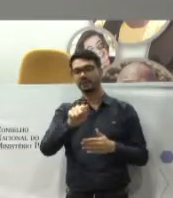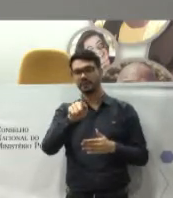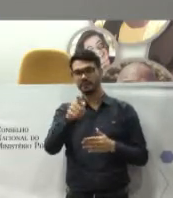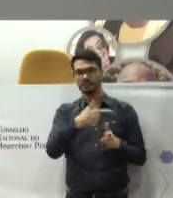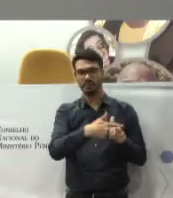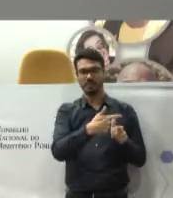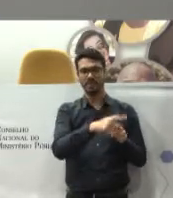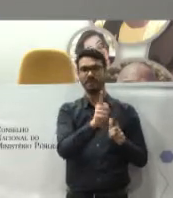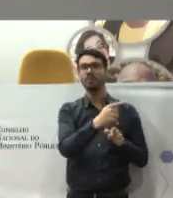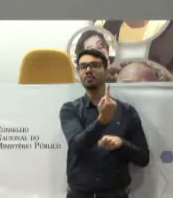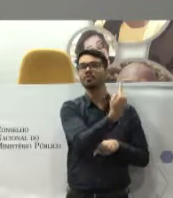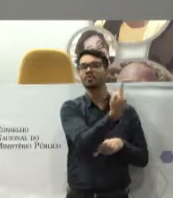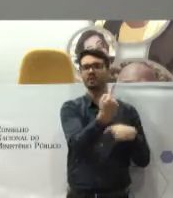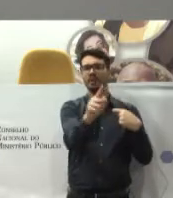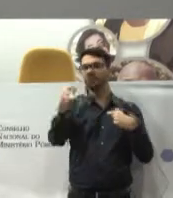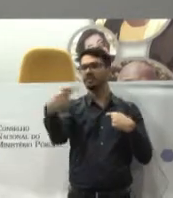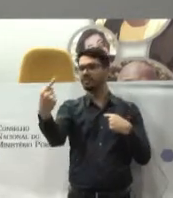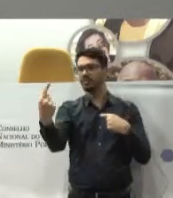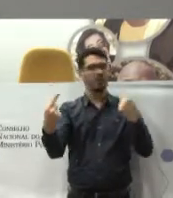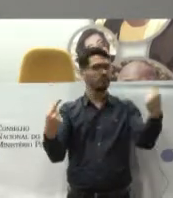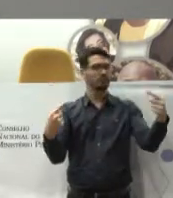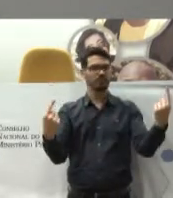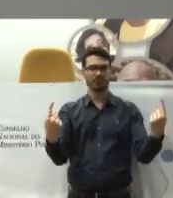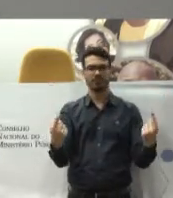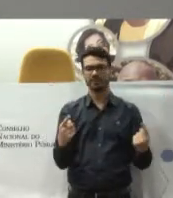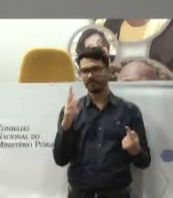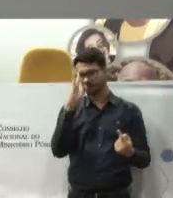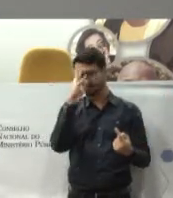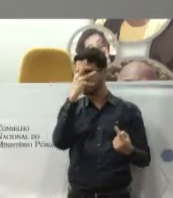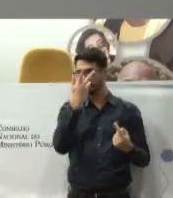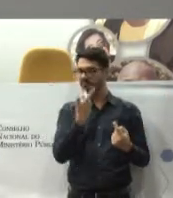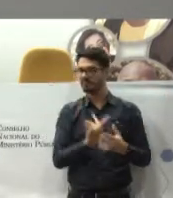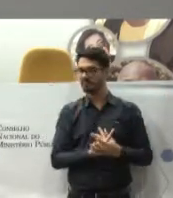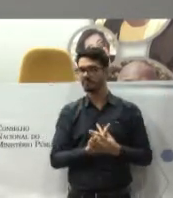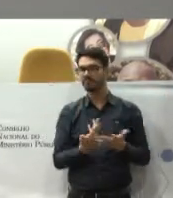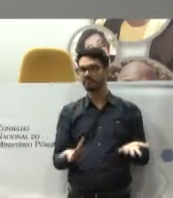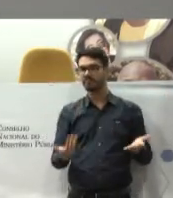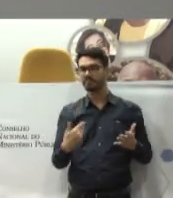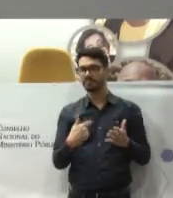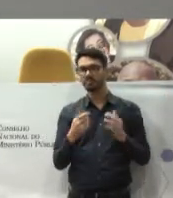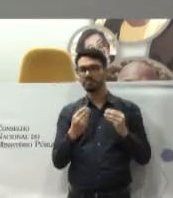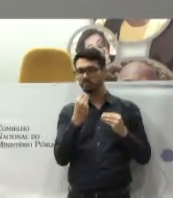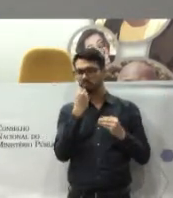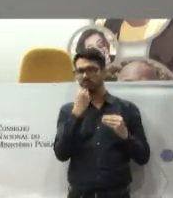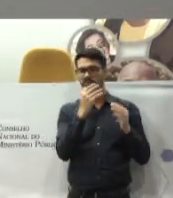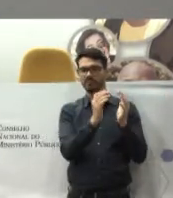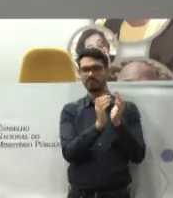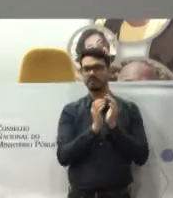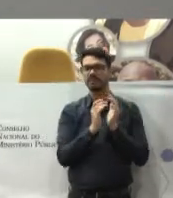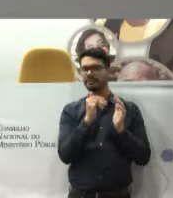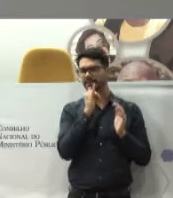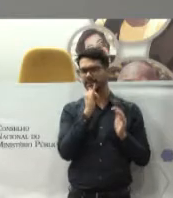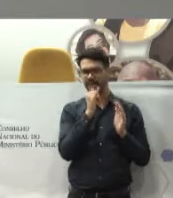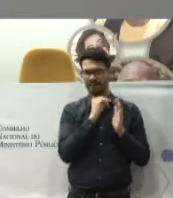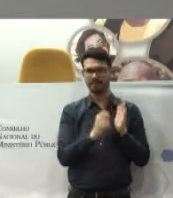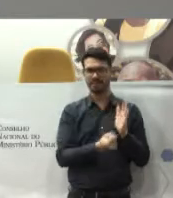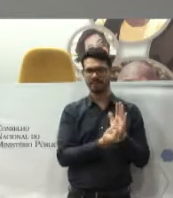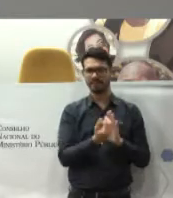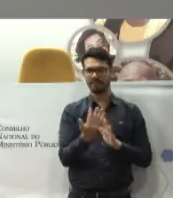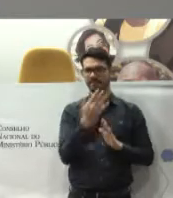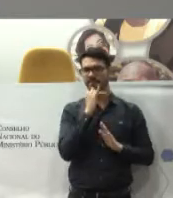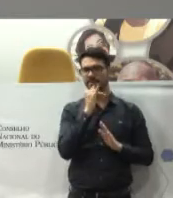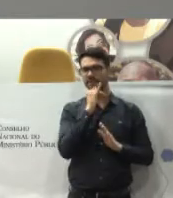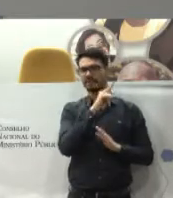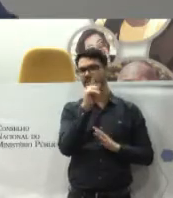não individualizando, muitas vezes, uma situação que poderia ser feita de forma coletiva. Temos vários exemplos dentro desse processo que a